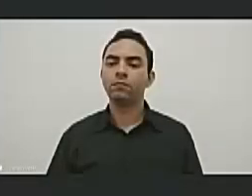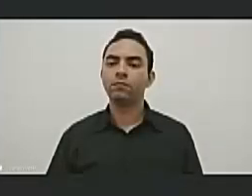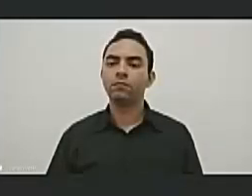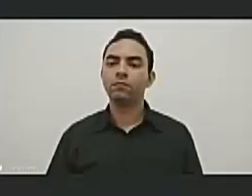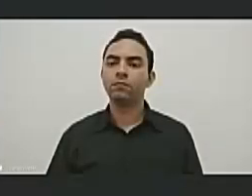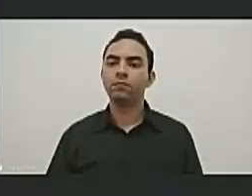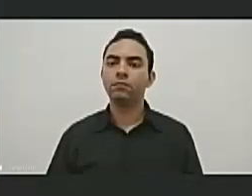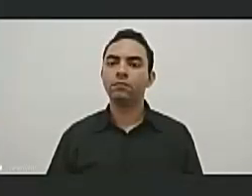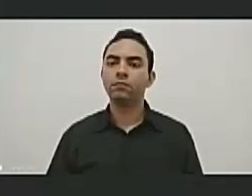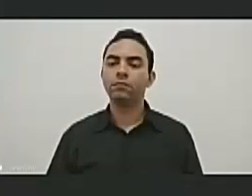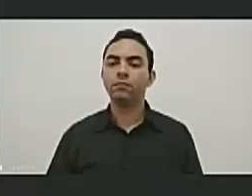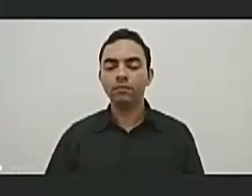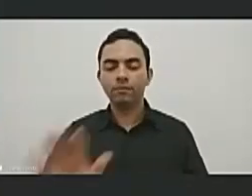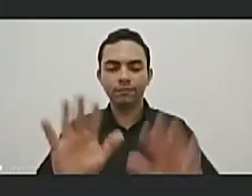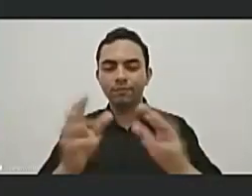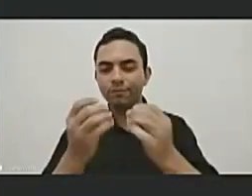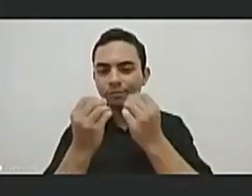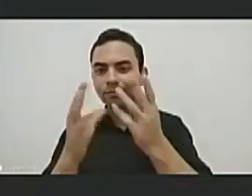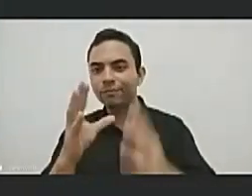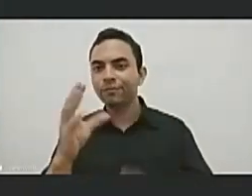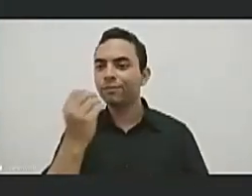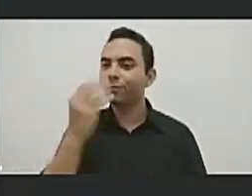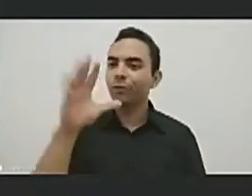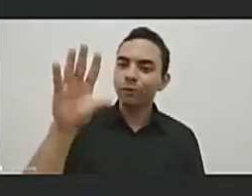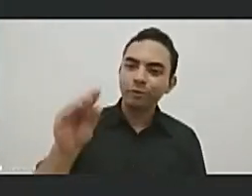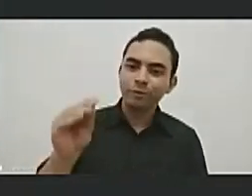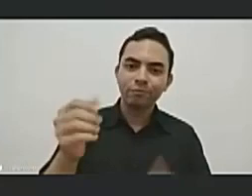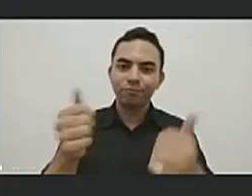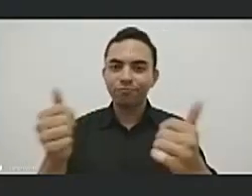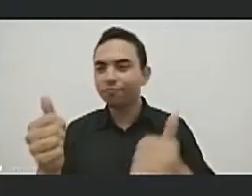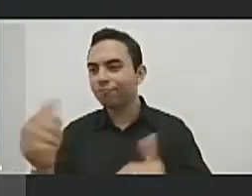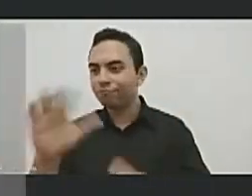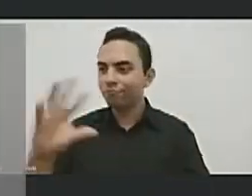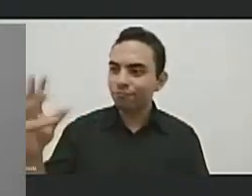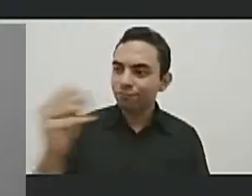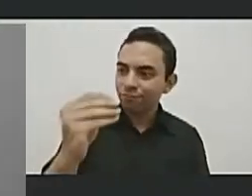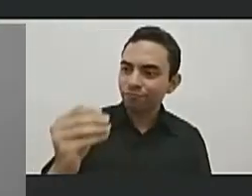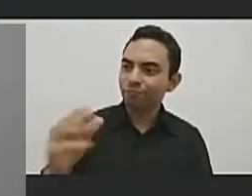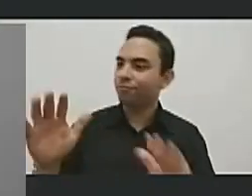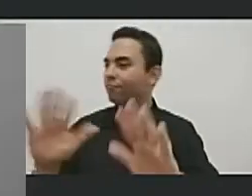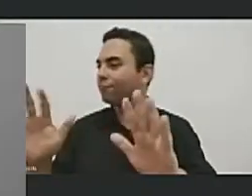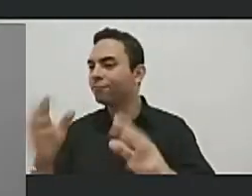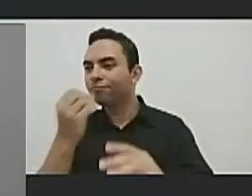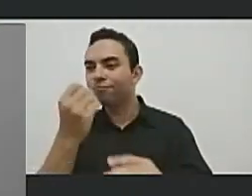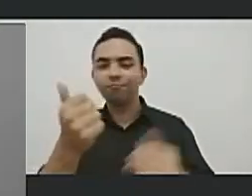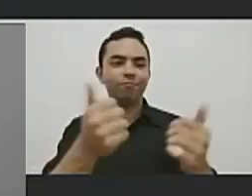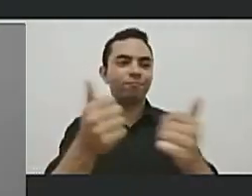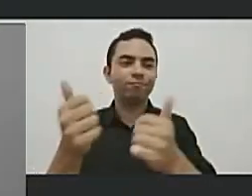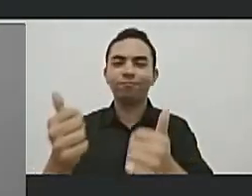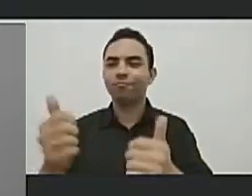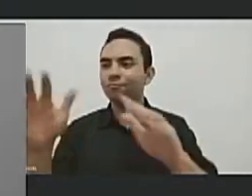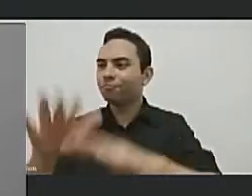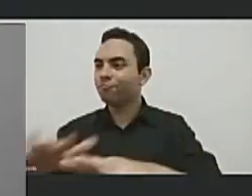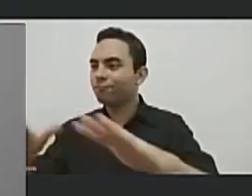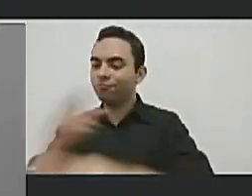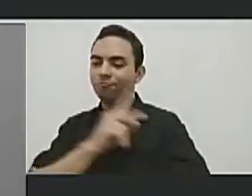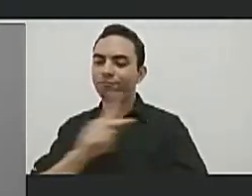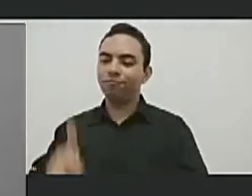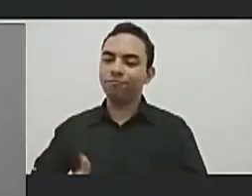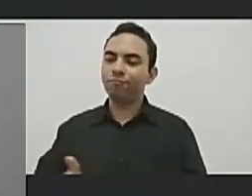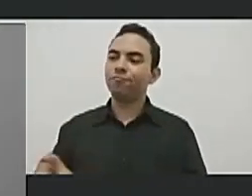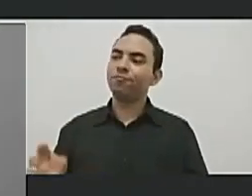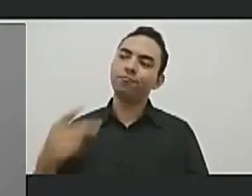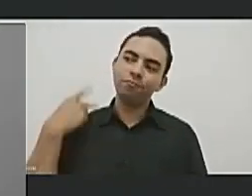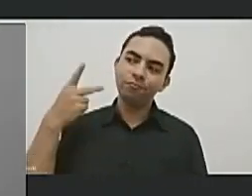então boa noite a todos boa noite Presidente rtico aos demais vereadores que aqui se encontram Boa noite